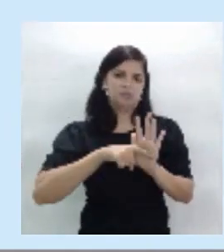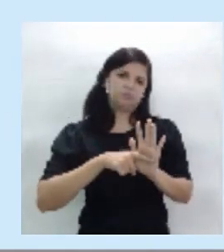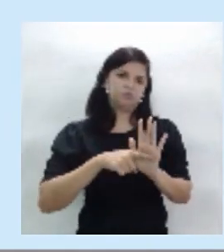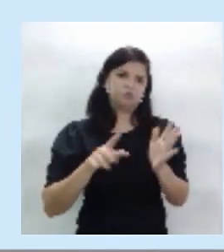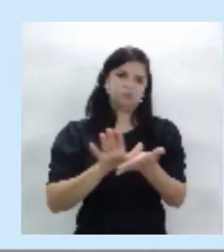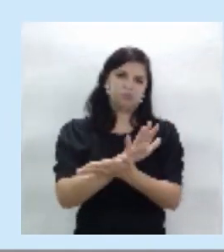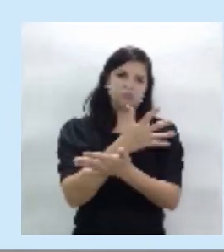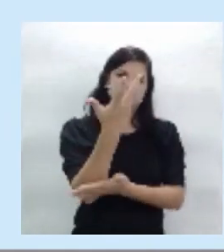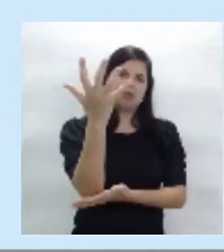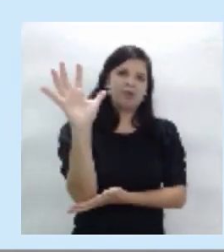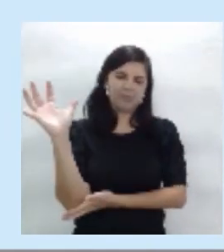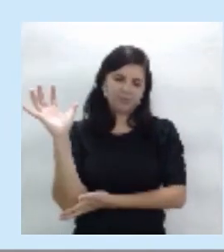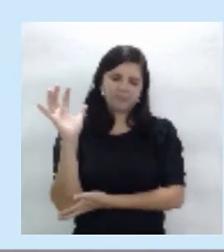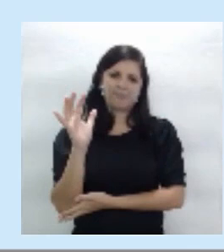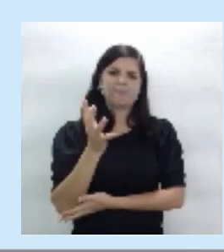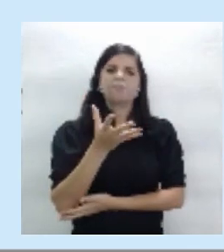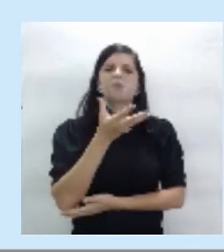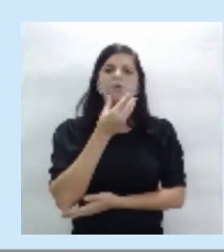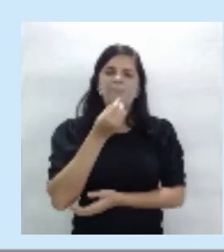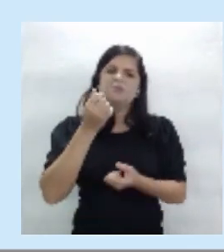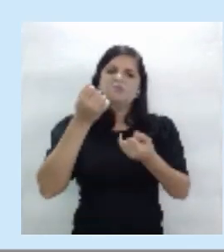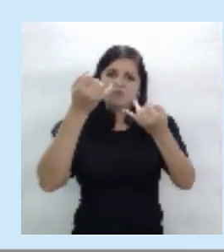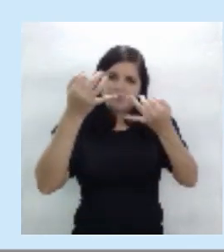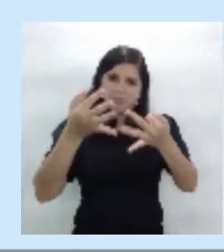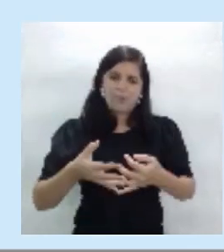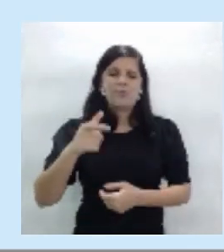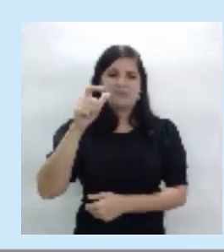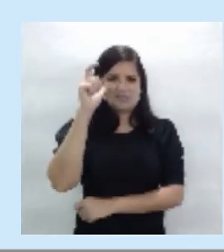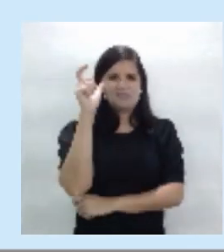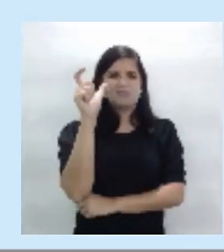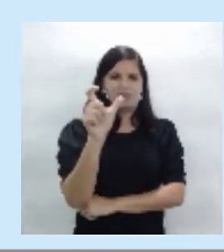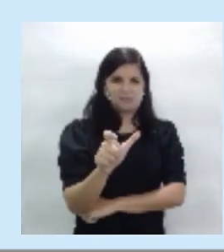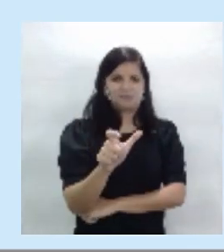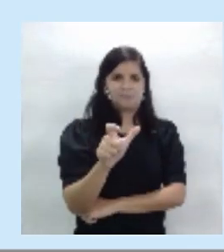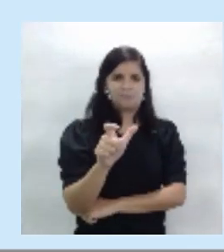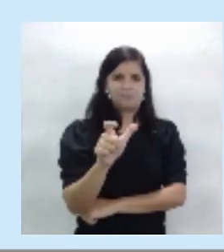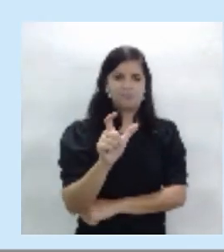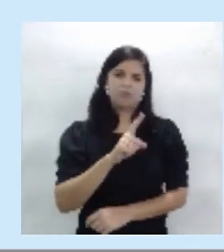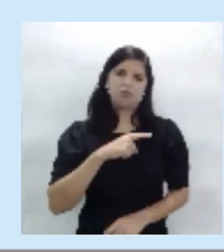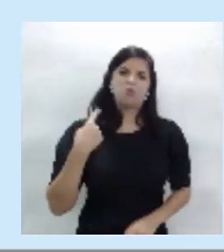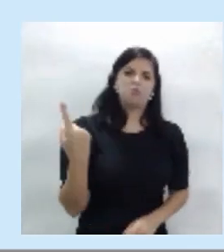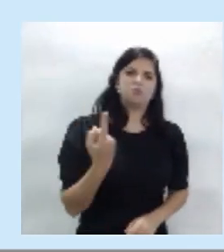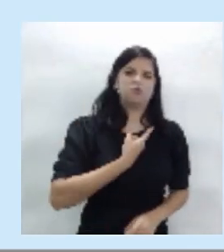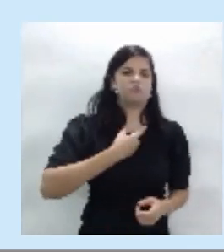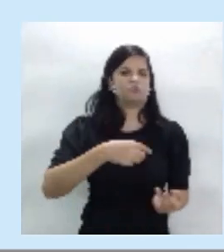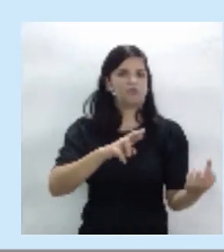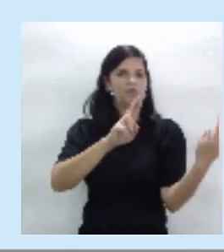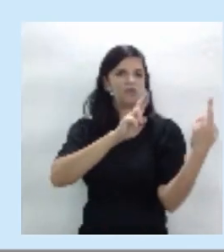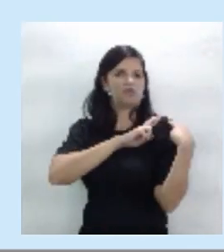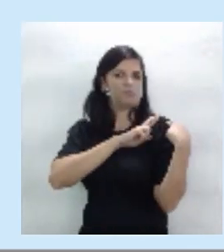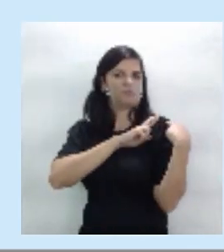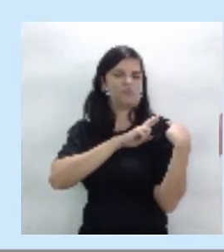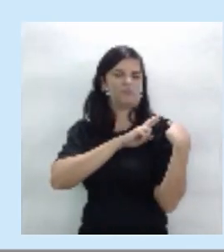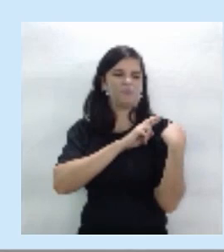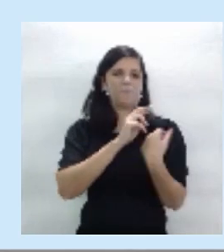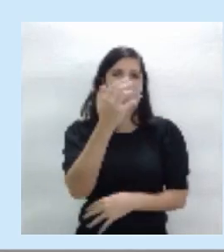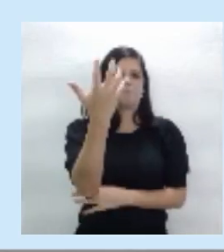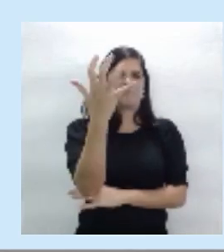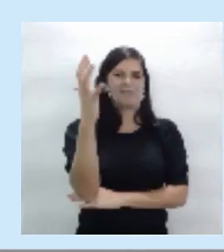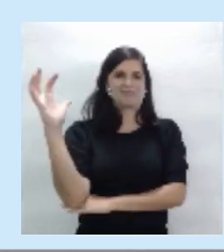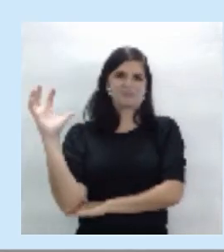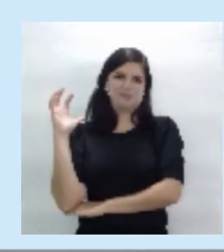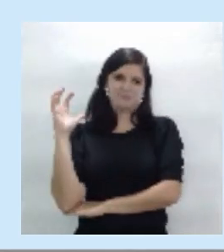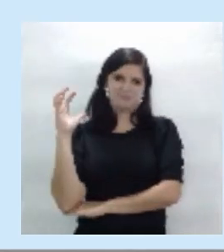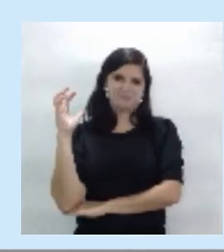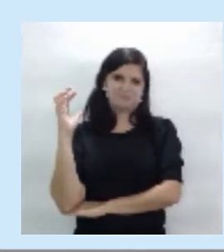ambientes, tá? E ele disse uma coisa muito interessante, que nós somos responsáveis por nossas paisagens,